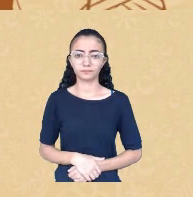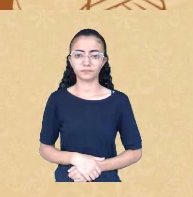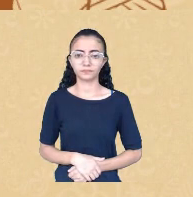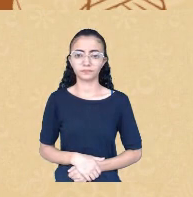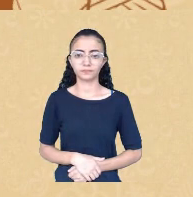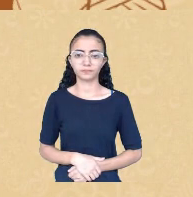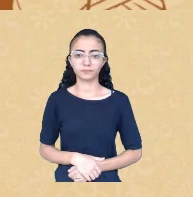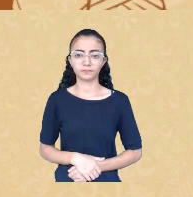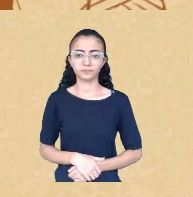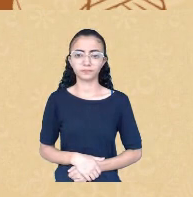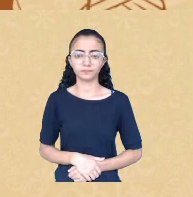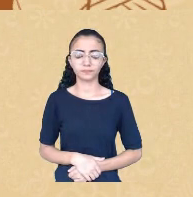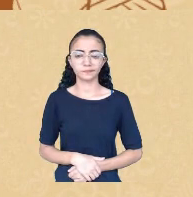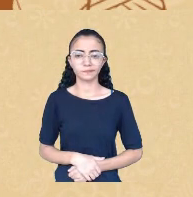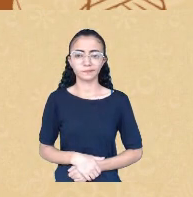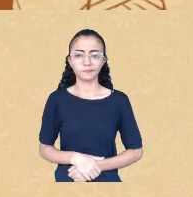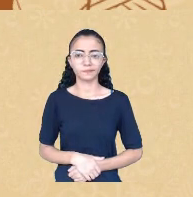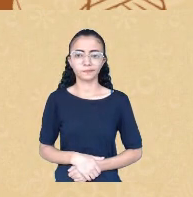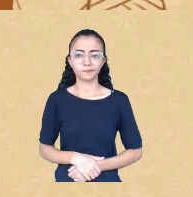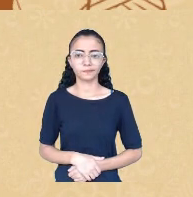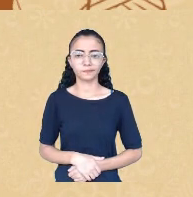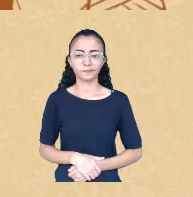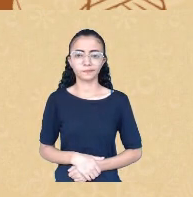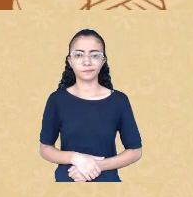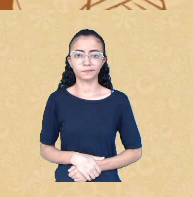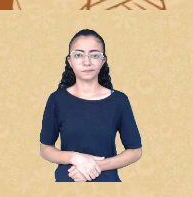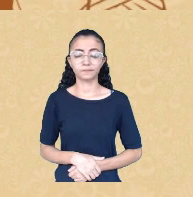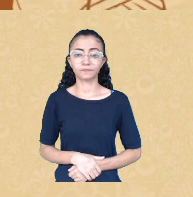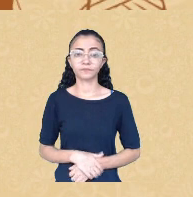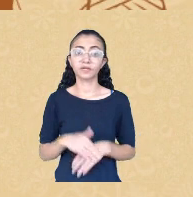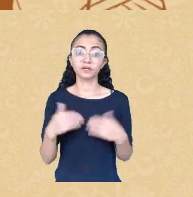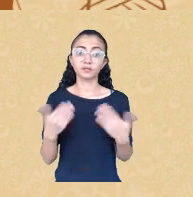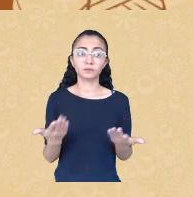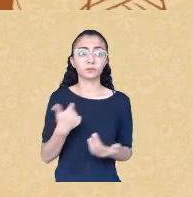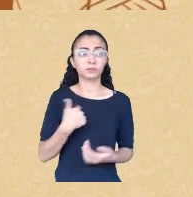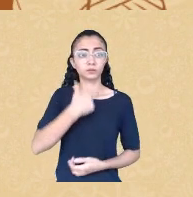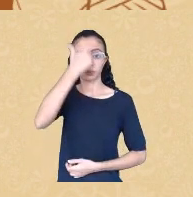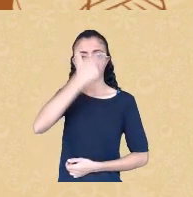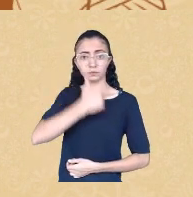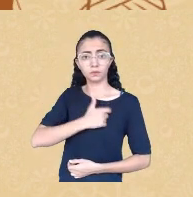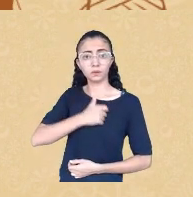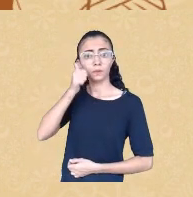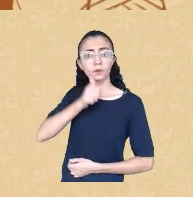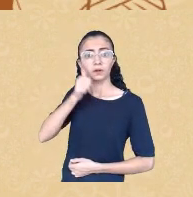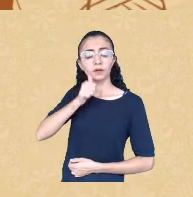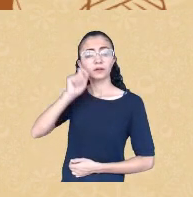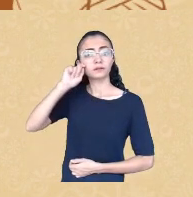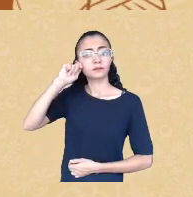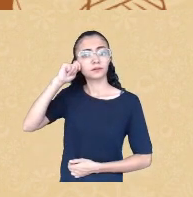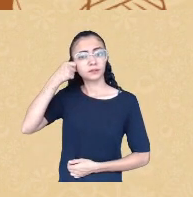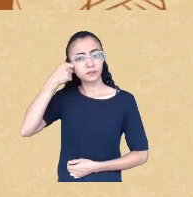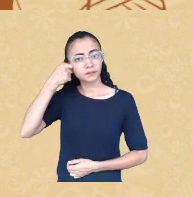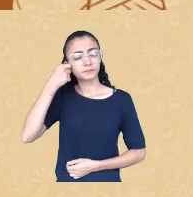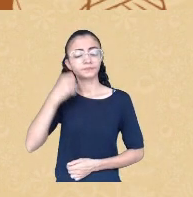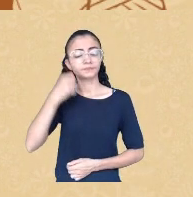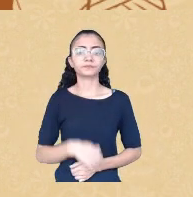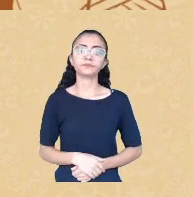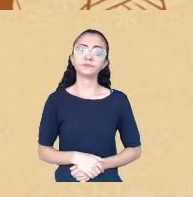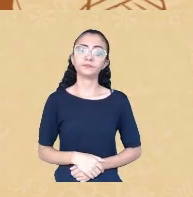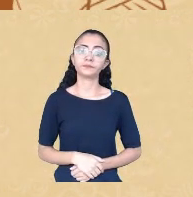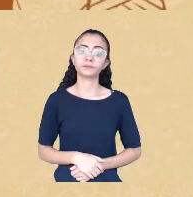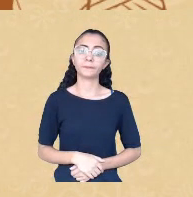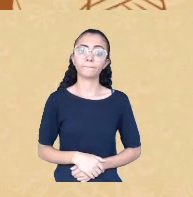negros, por ser negro, por ser uma mulher negra, eu vou mostrar alguns dados, a gente já trabalha bastante, do